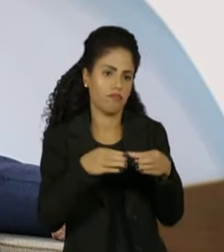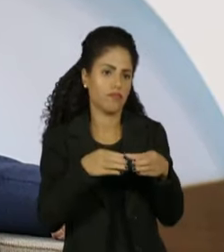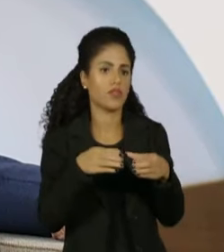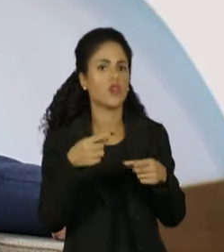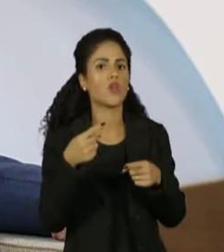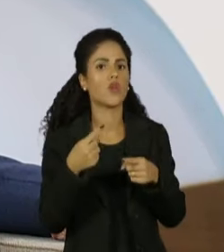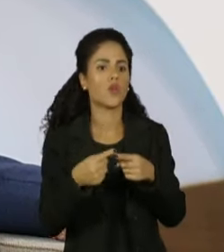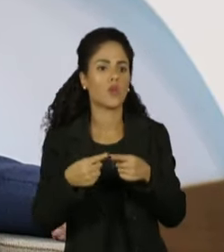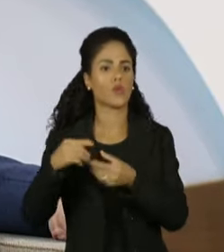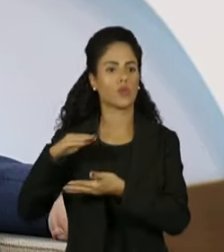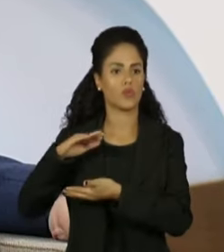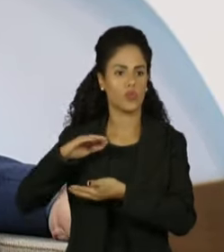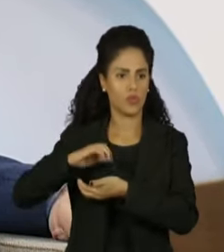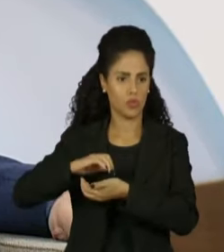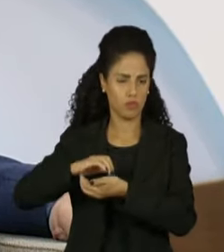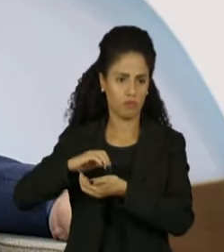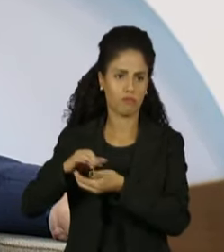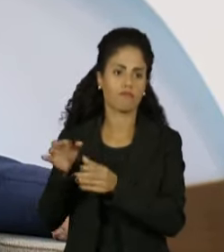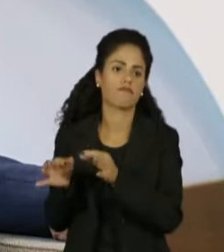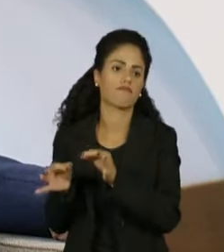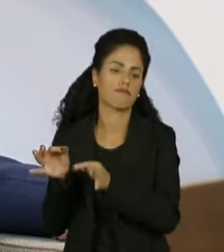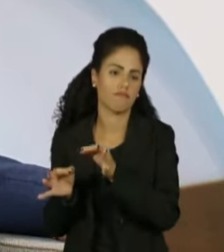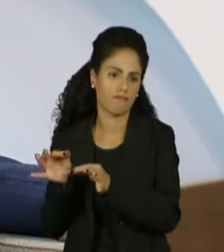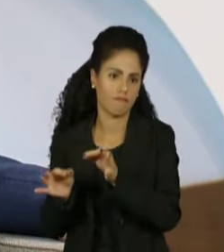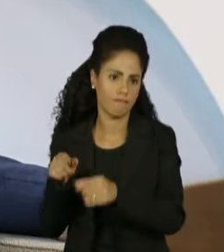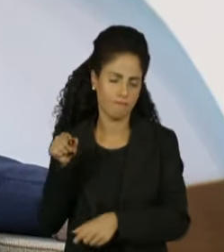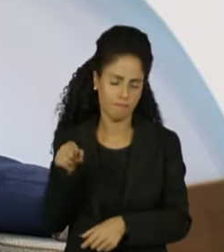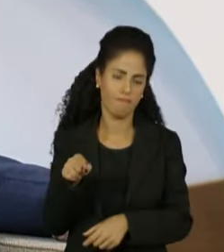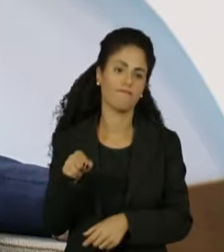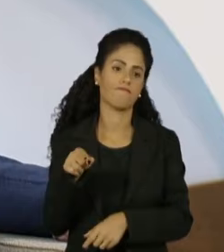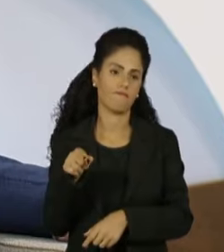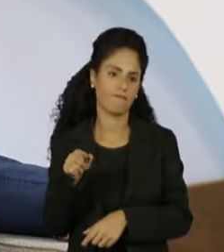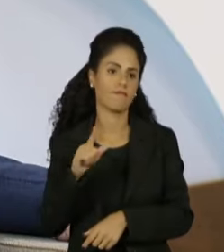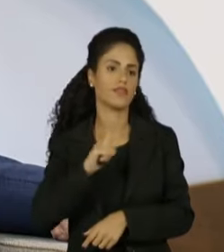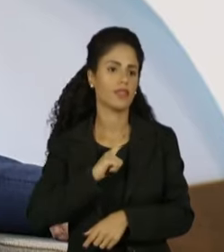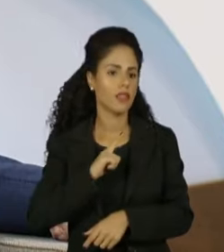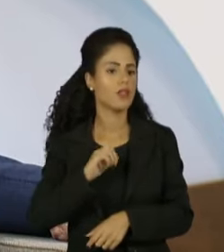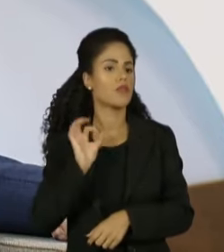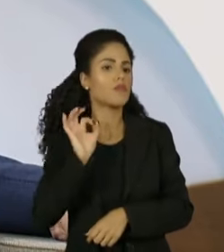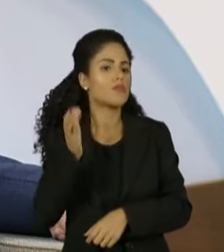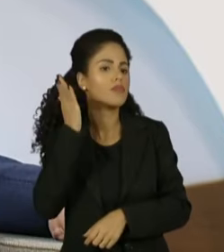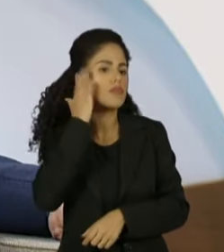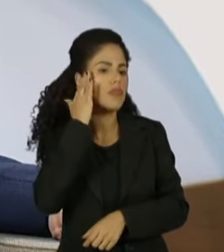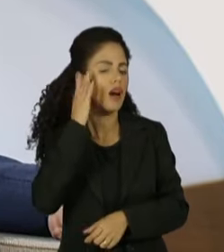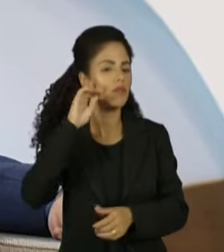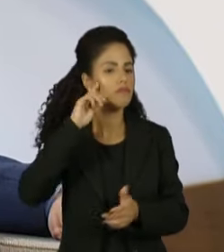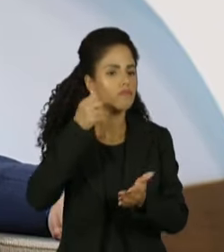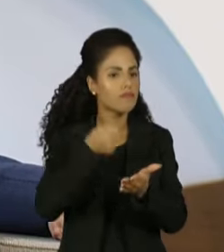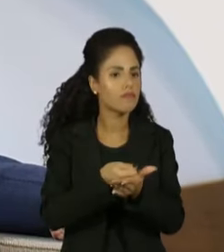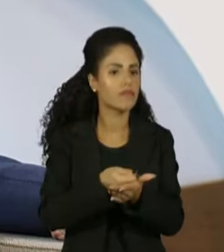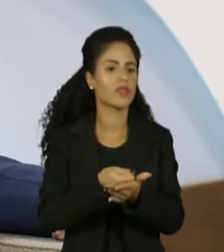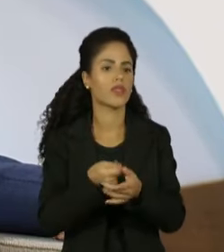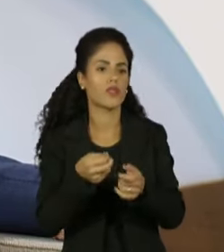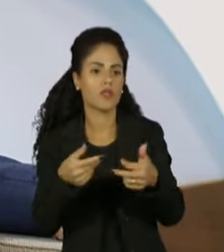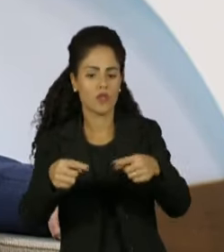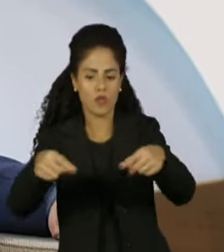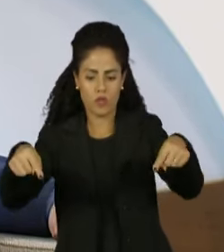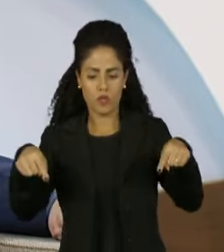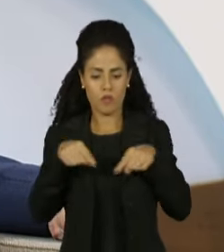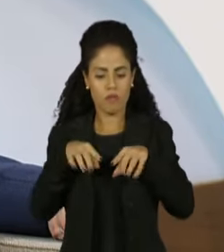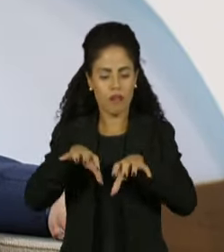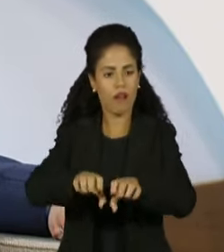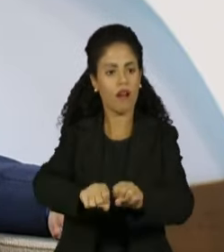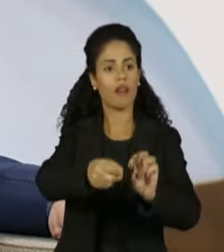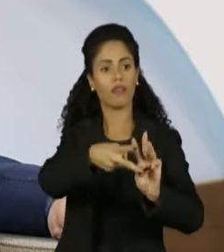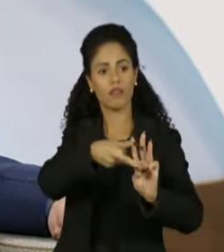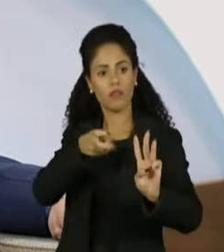do cunho judiciário, né, que decisões mesmo que ou colegiadas ou monocráticas, eu acho que seria uma